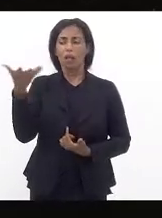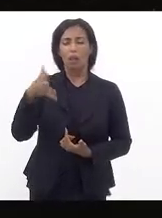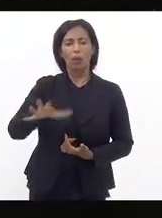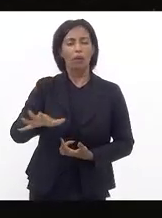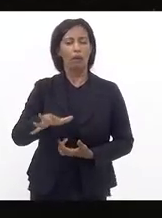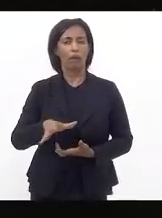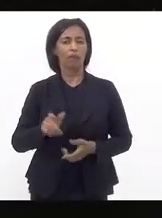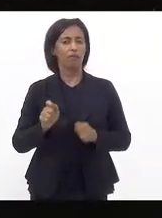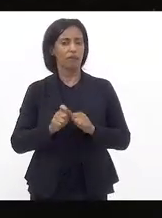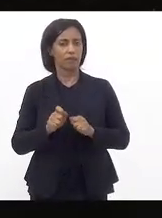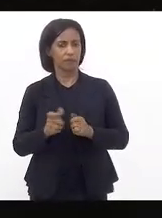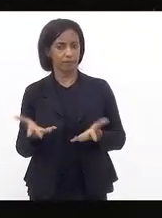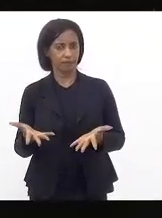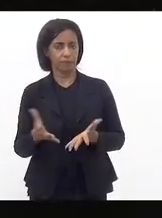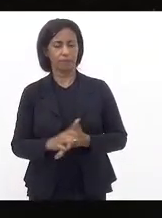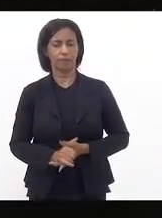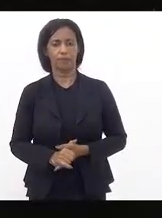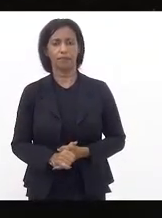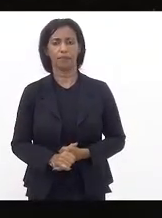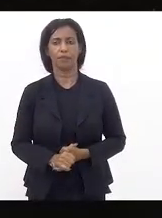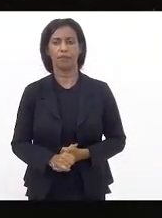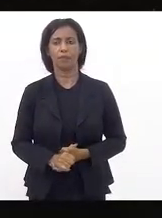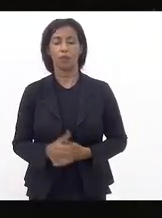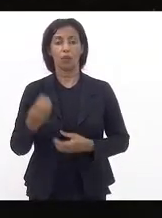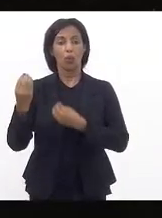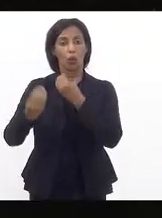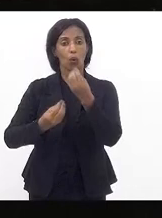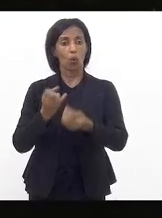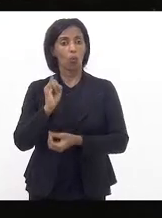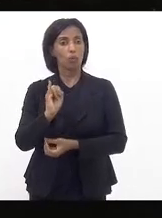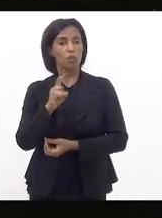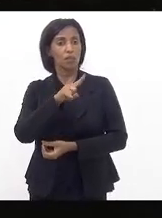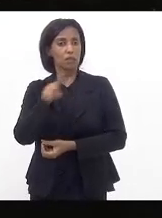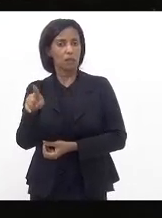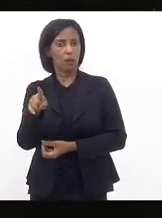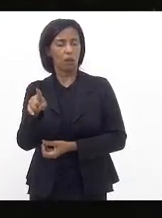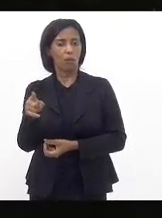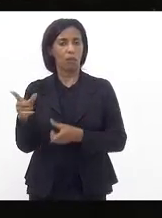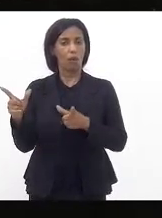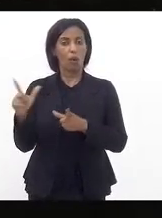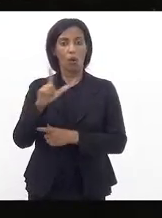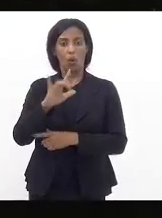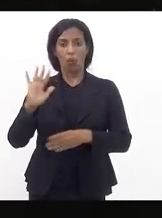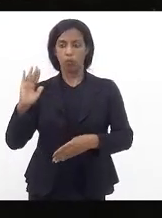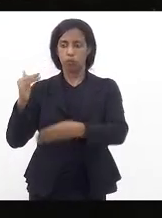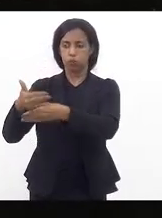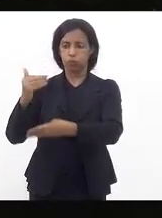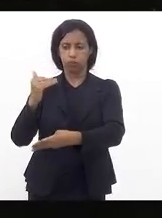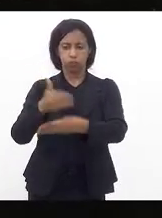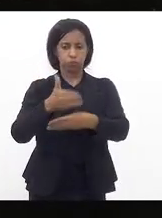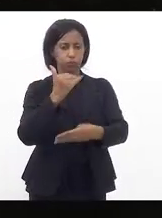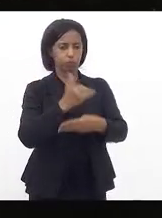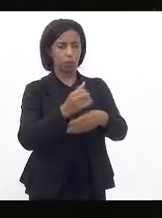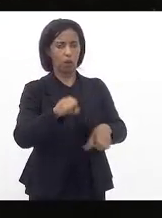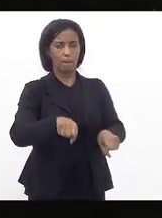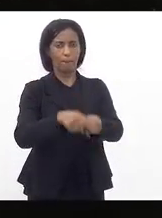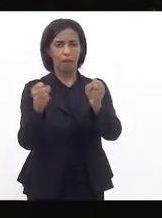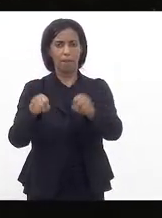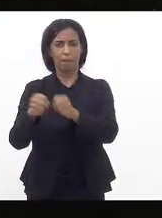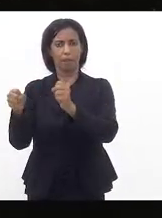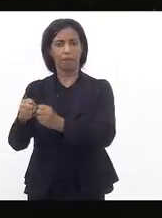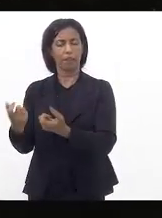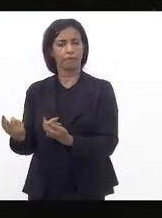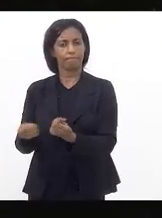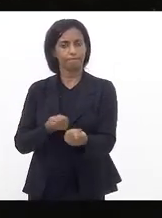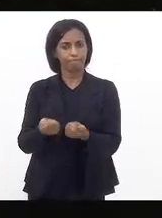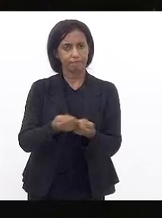daquilo que a gente não quer fazer e como se não bastasse o lote Dawn Que destruiu a